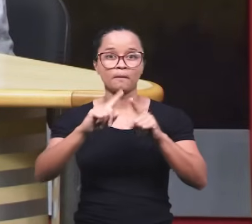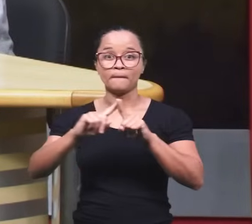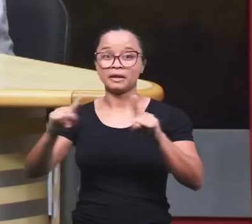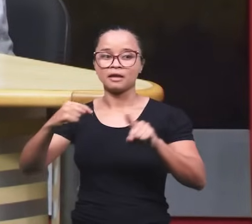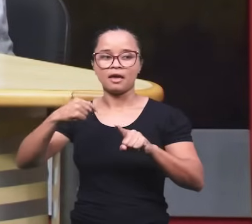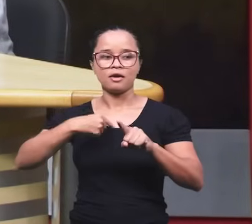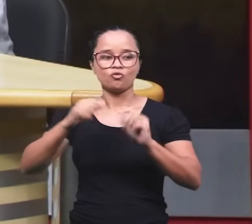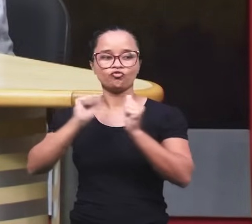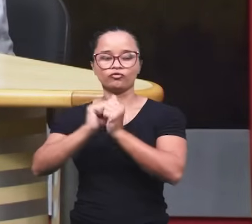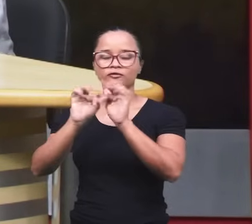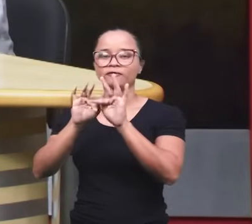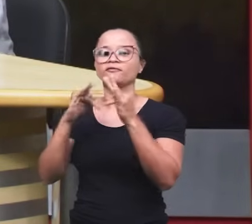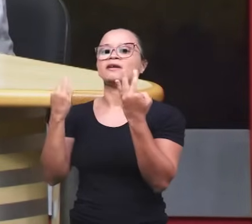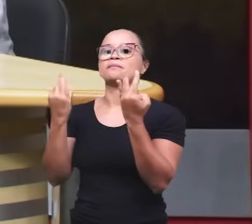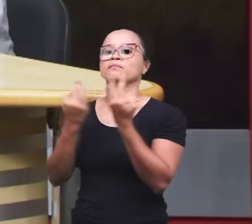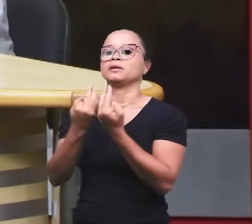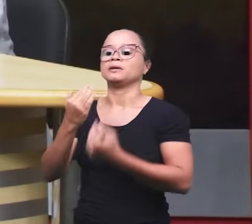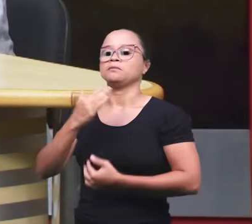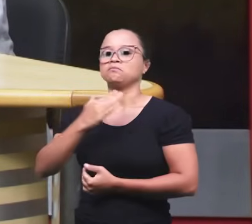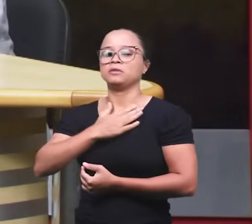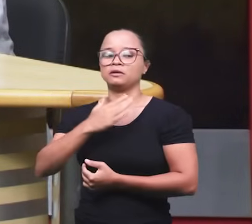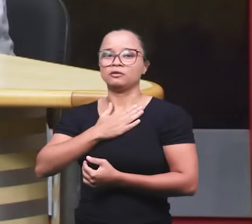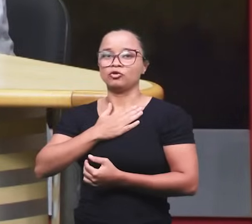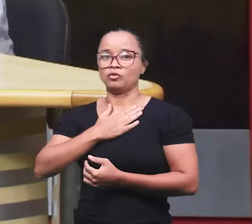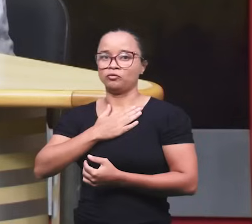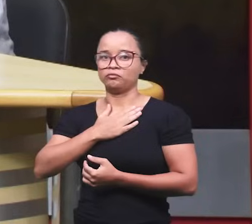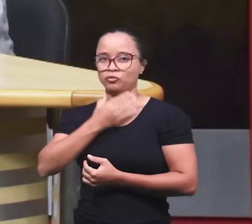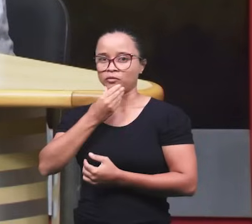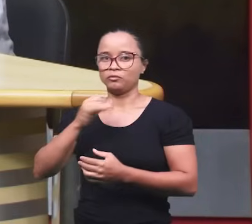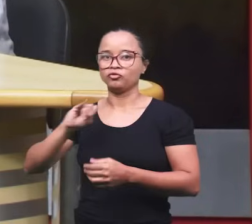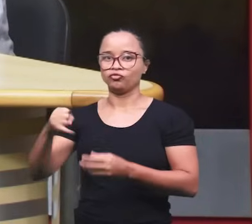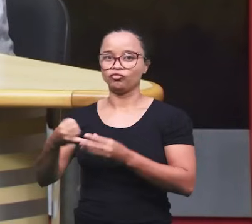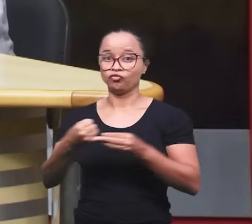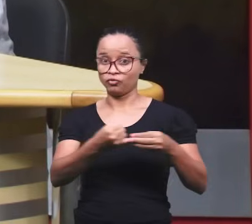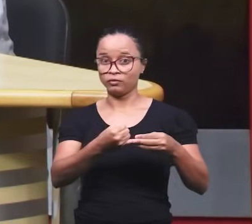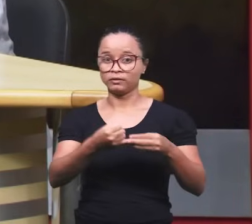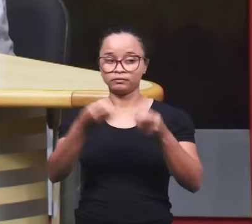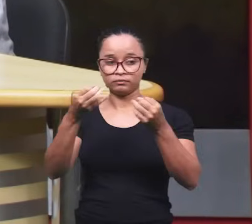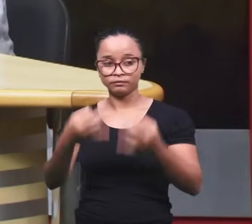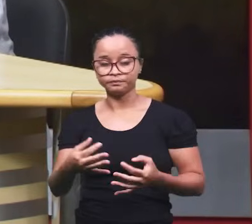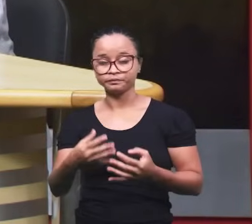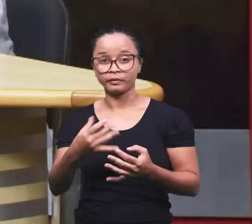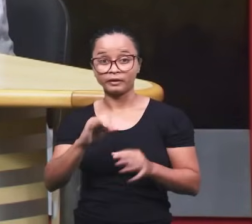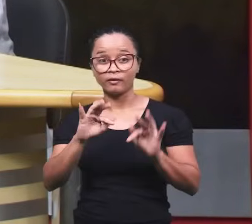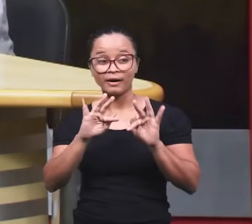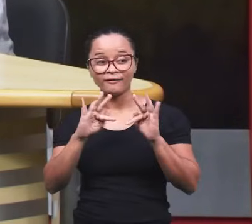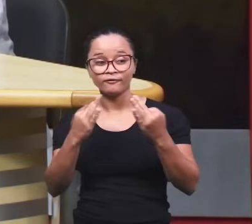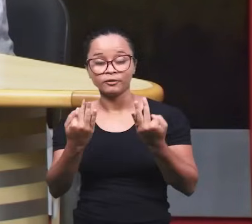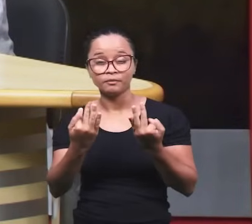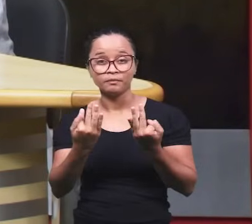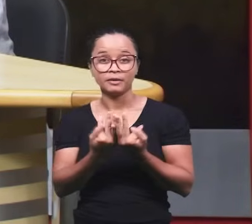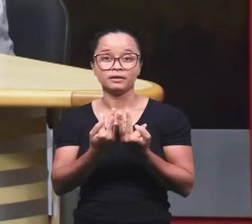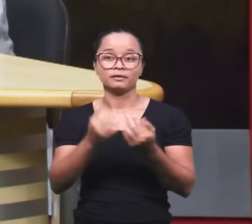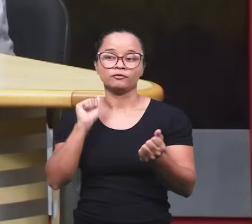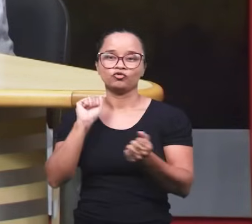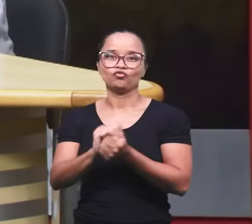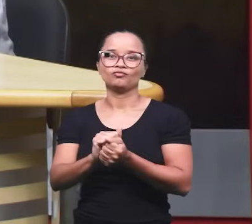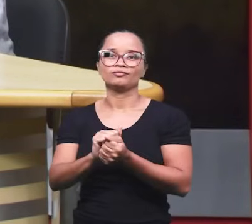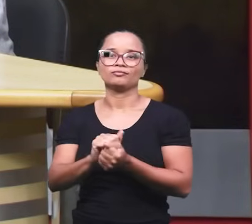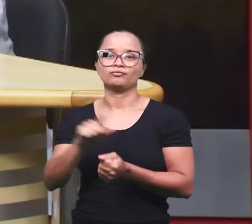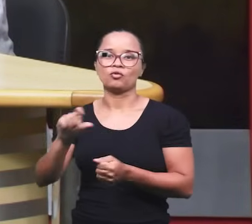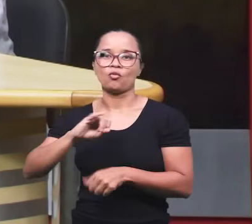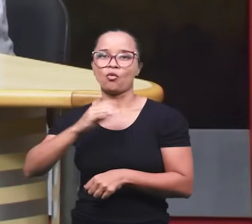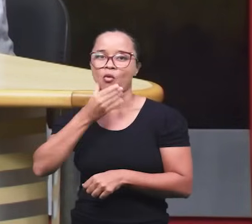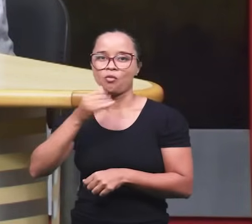minha família então Ou seja a família dele tava junta com ele naquela decisão que